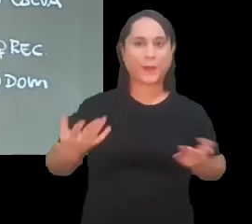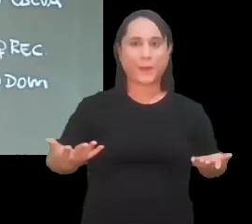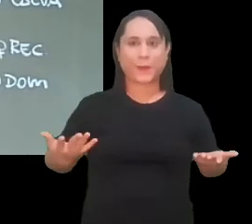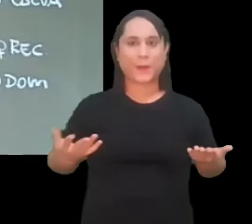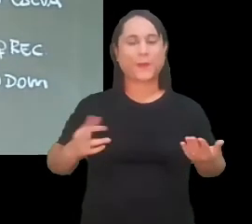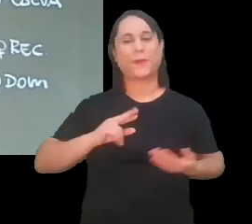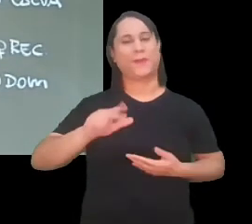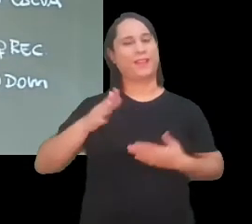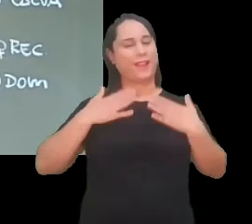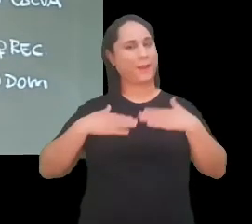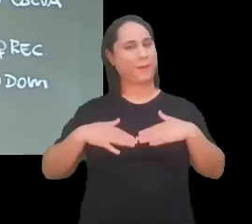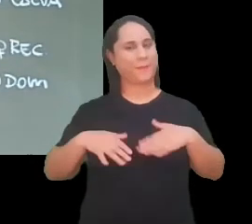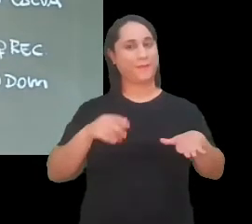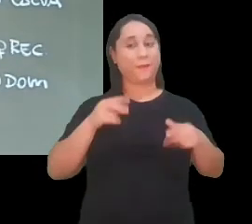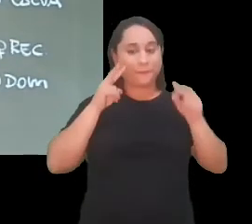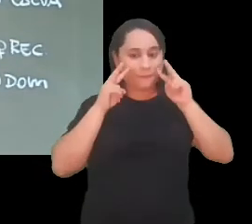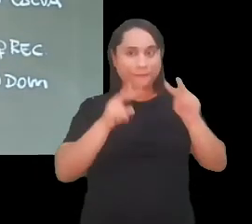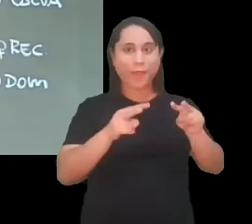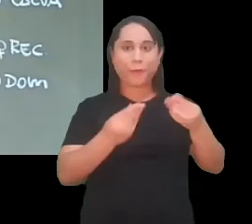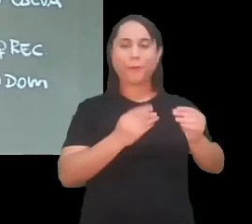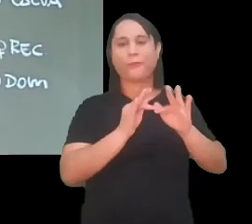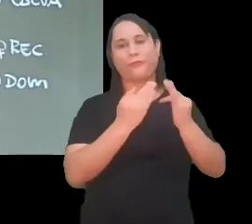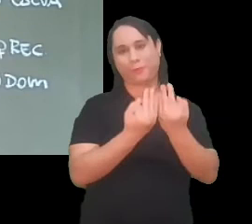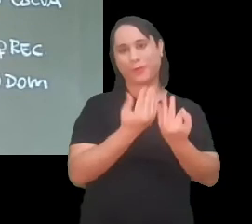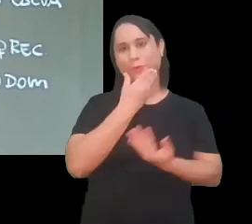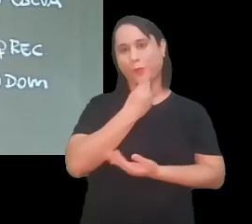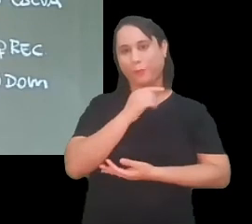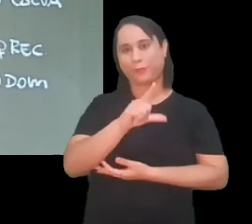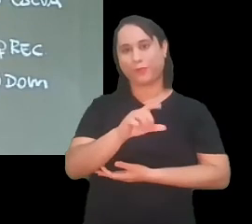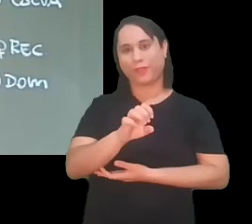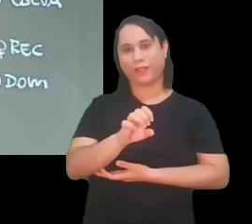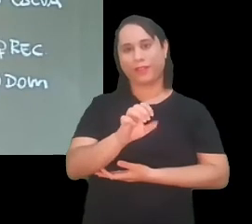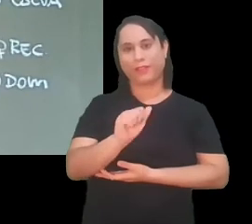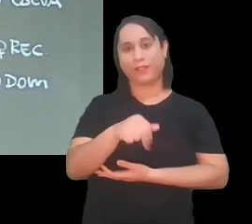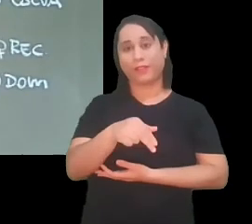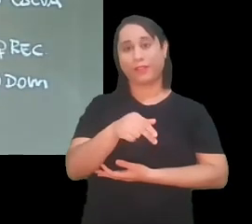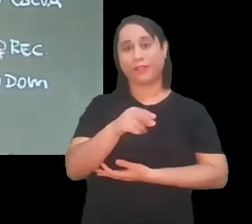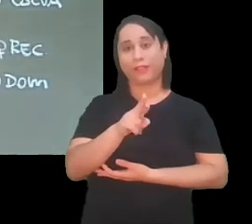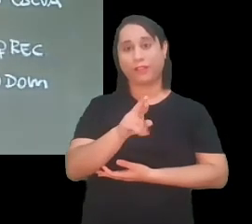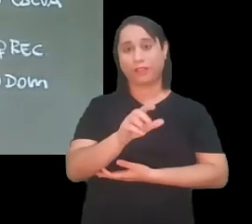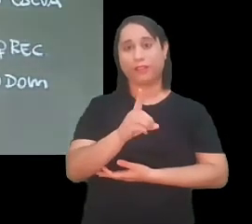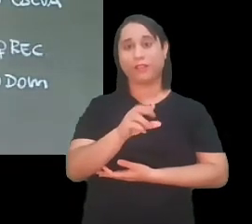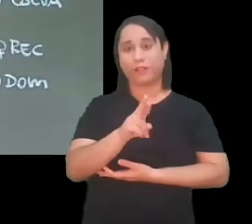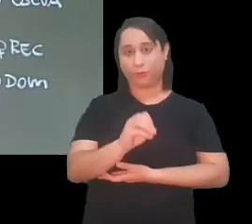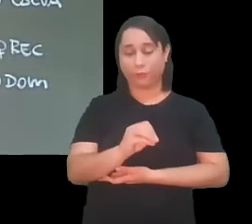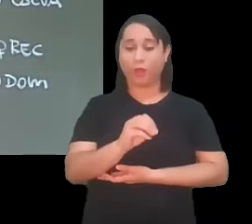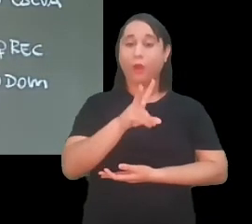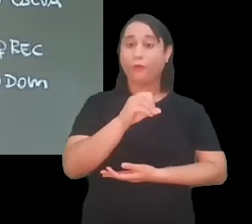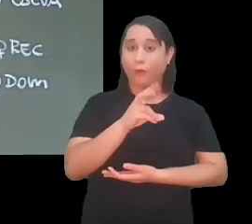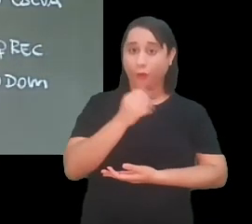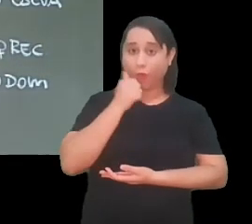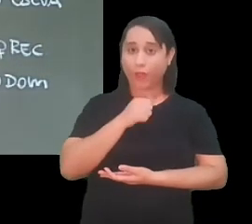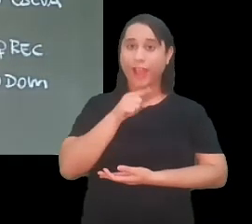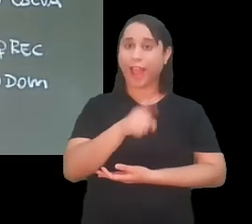aqui a família do Leandro. Se a vovó do Leandro aqui é calva, Concordem comigo? A única possibilidade de uma